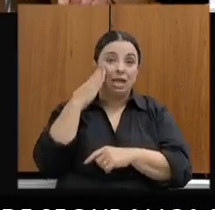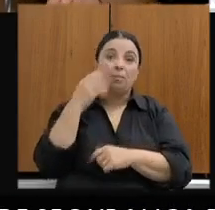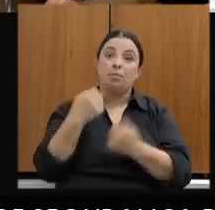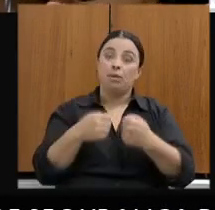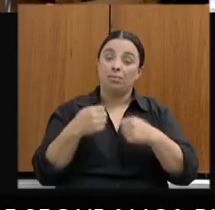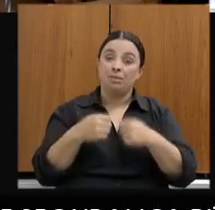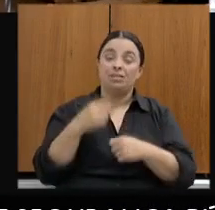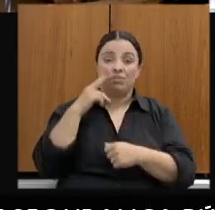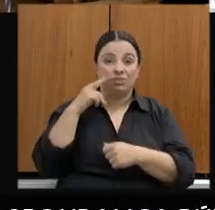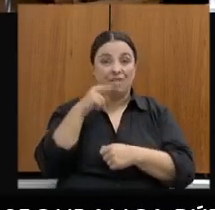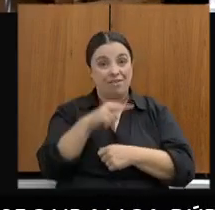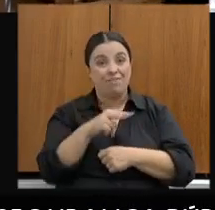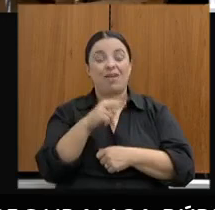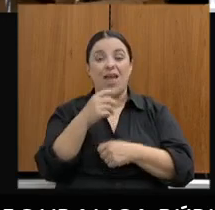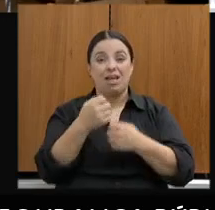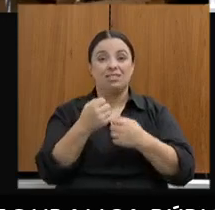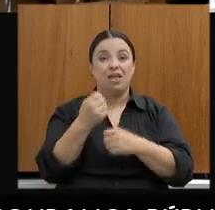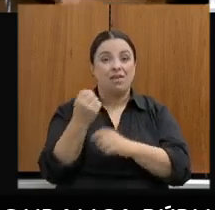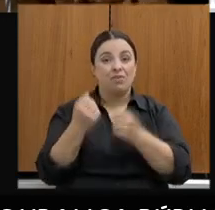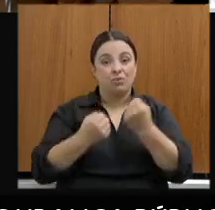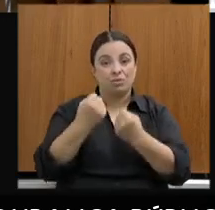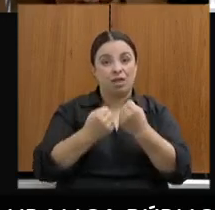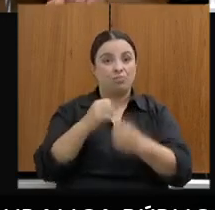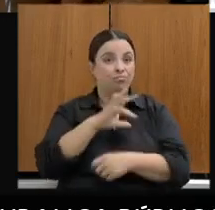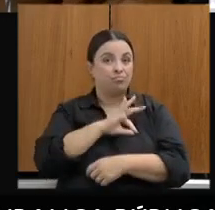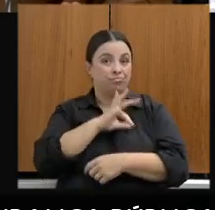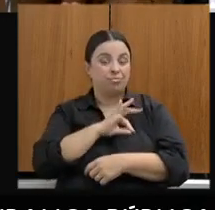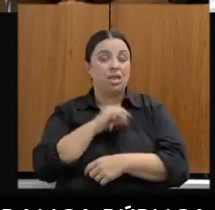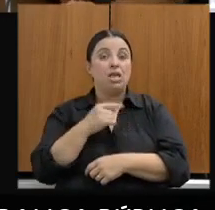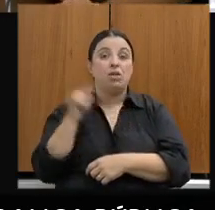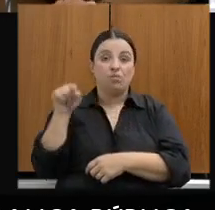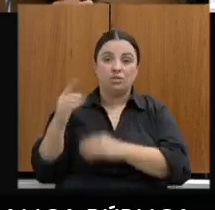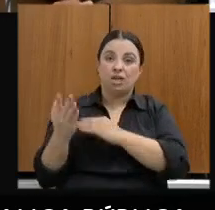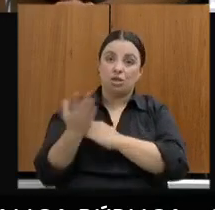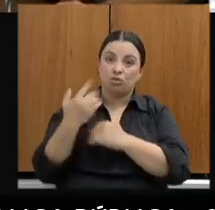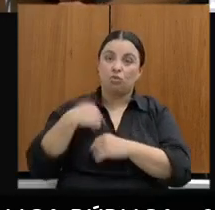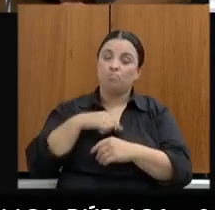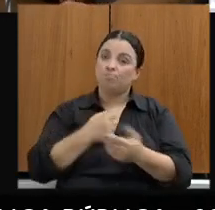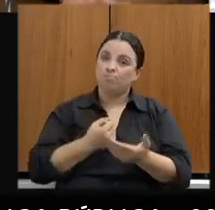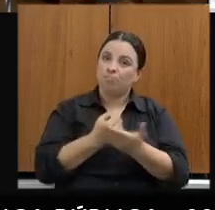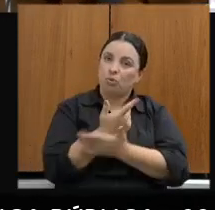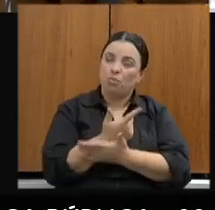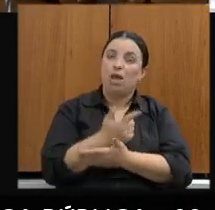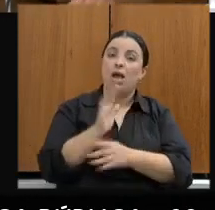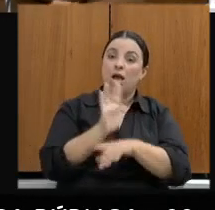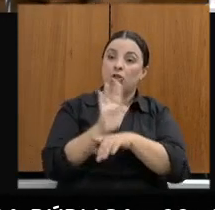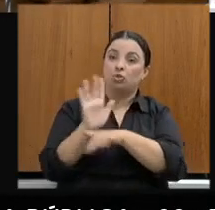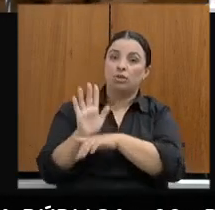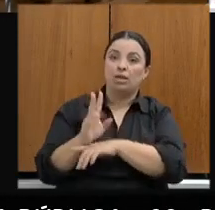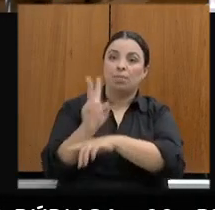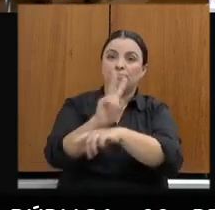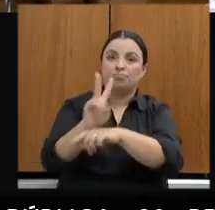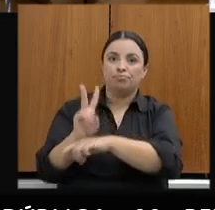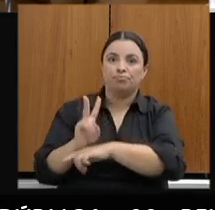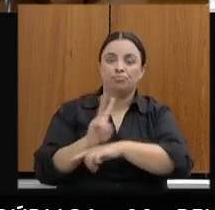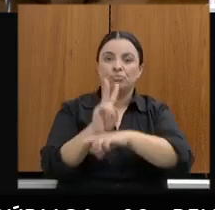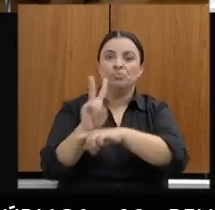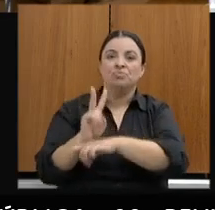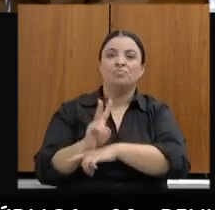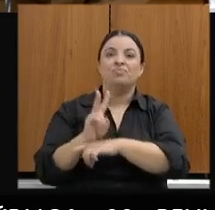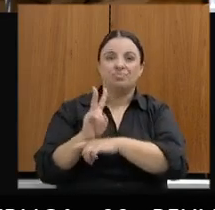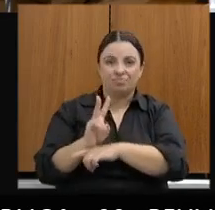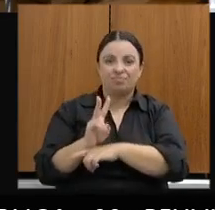que os senhores nos ajudaram a comprar patrulhando e ajudando a nossa Patrulha rural no nas cidades menores